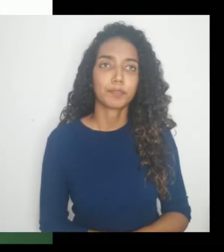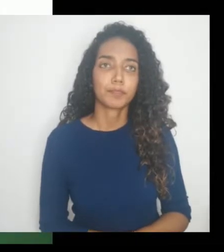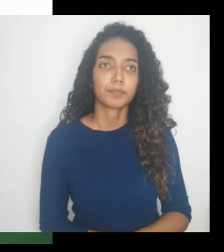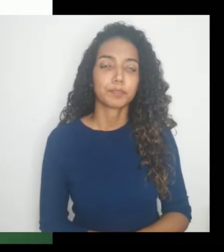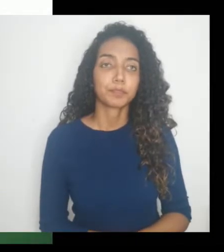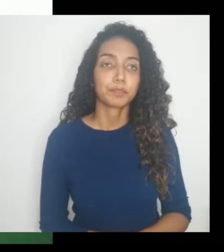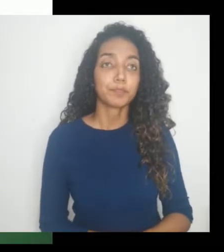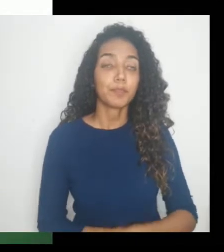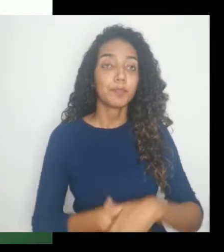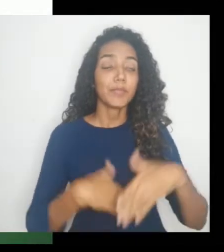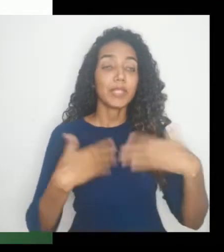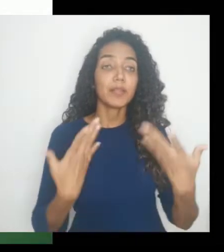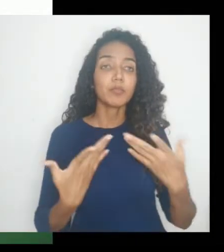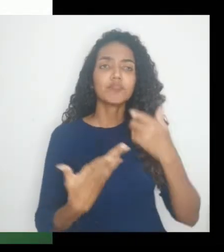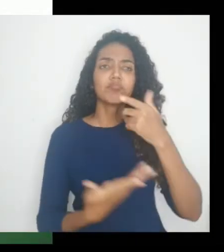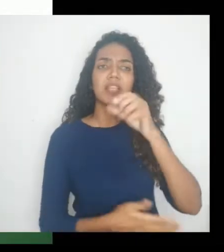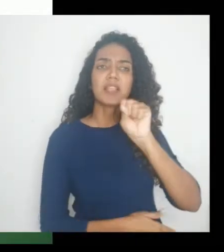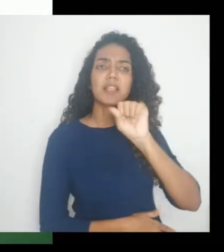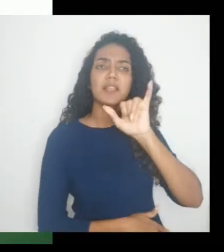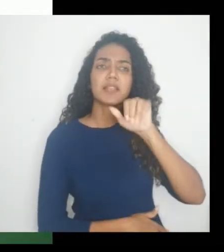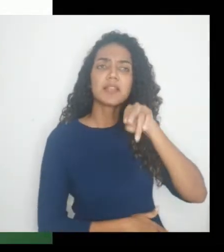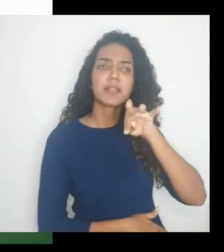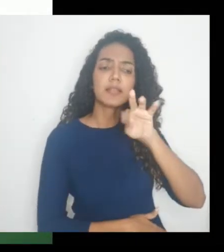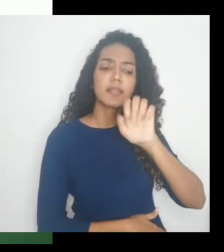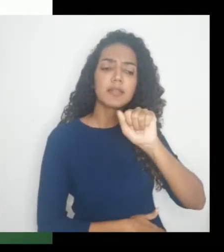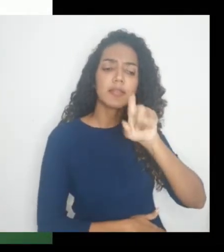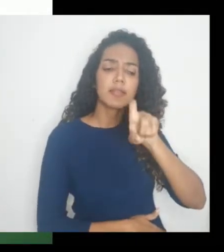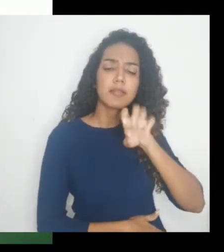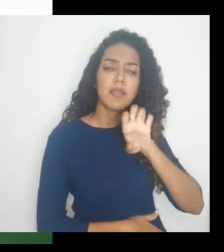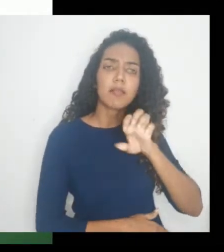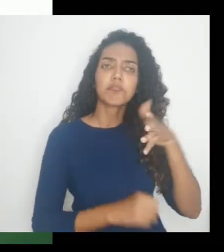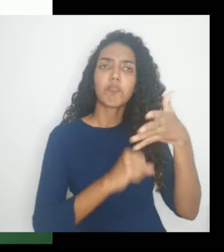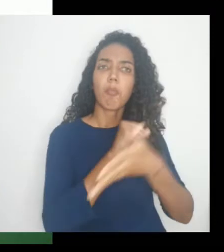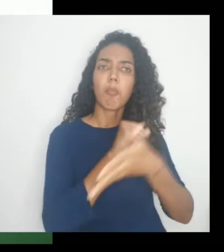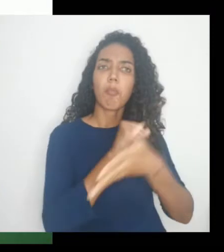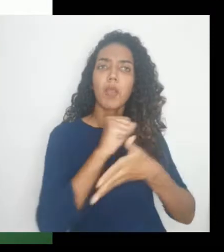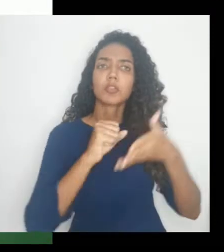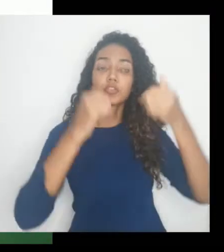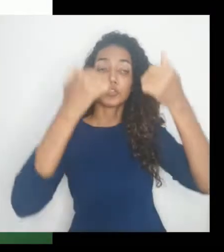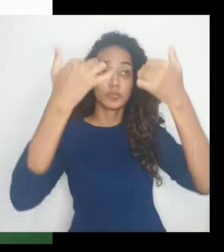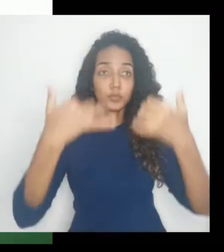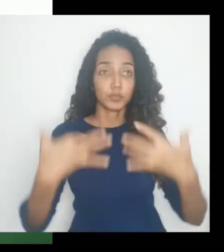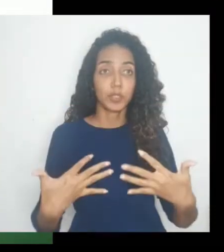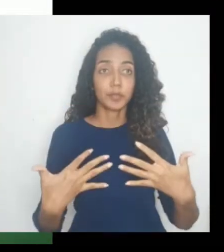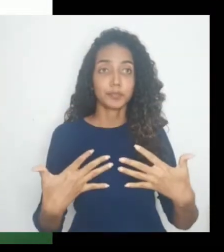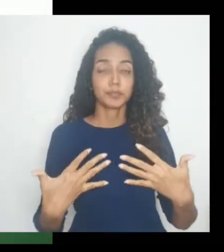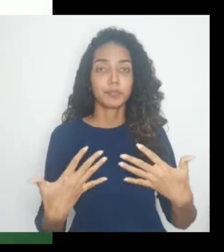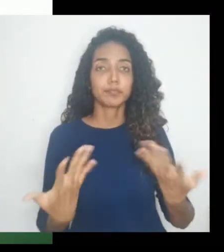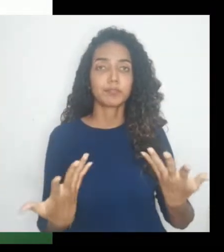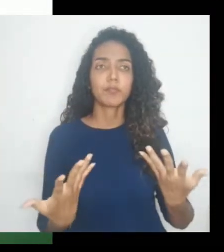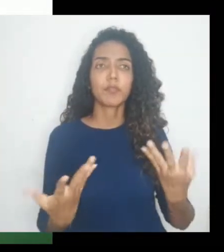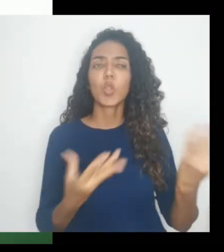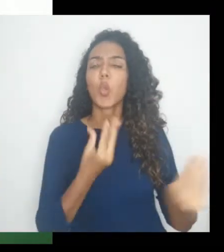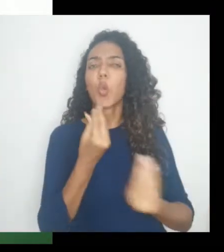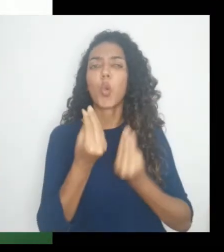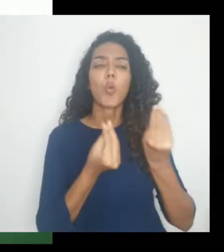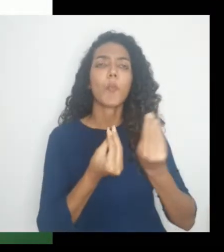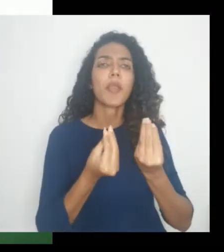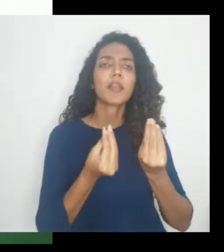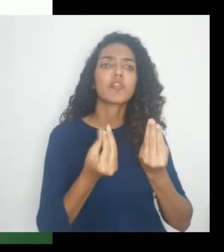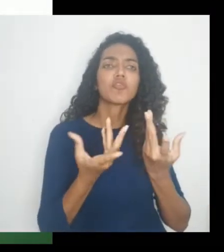Bom, nessa sintaxe básica que a gente vai falar como a gente vai escrever